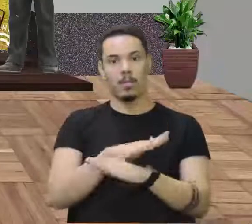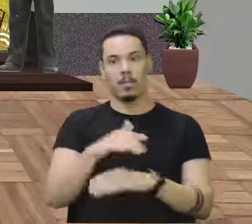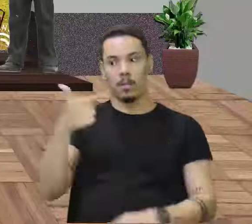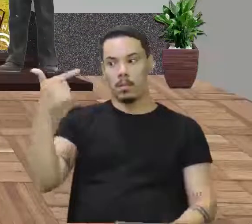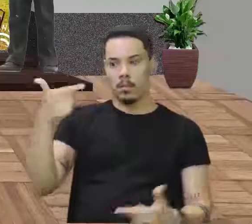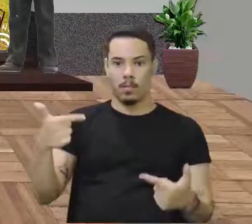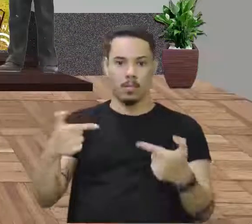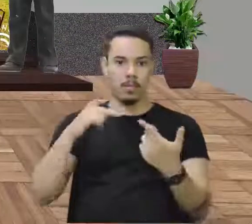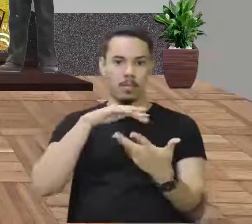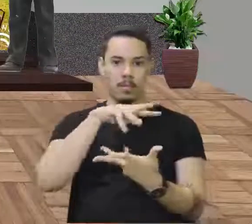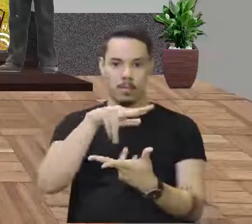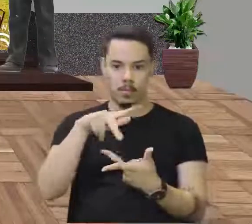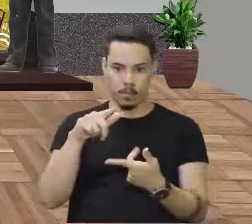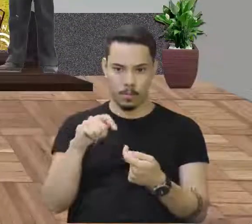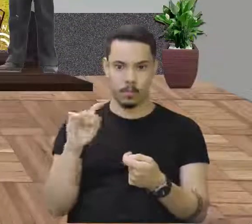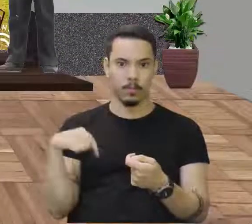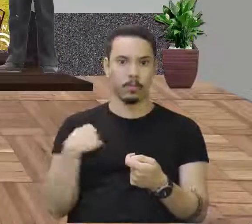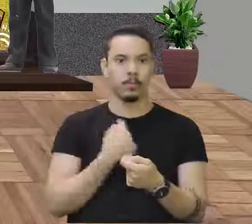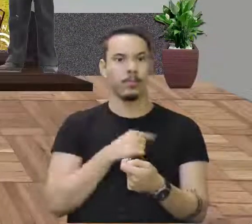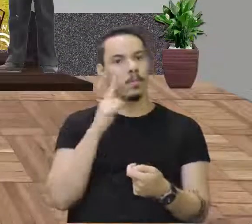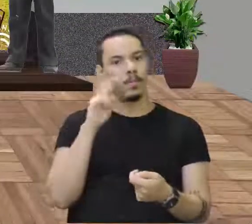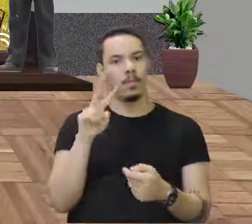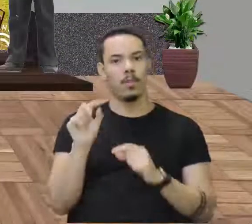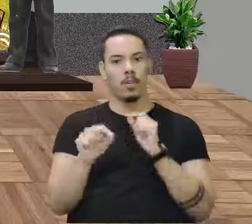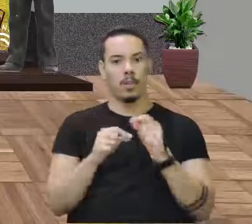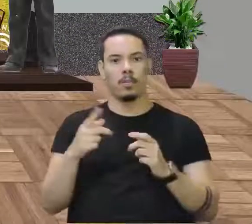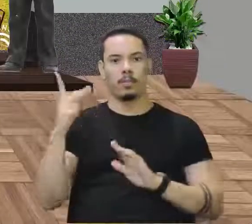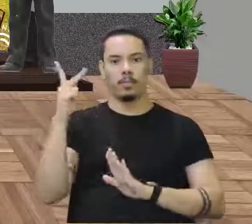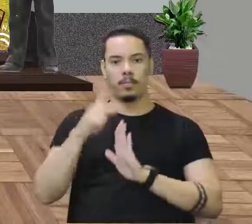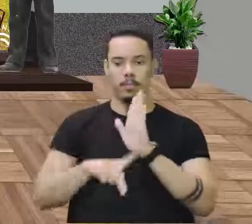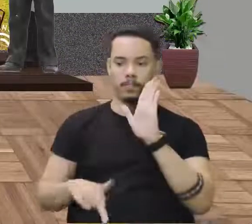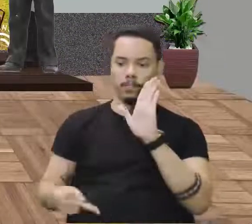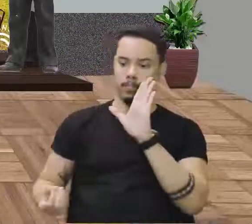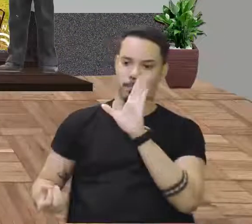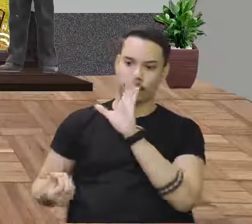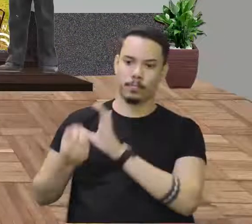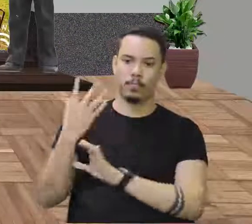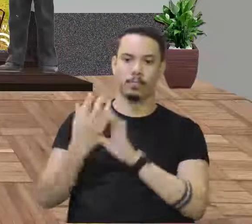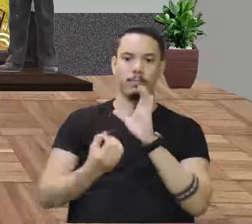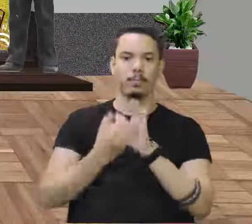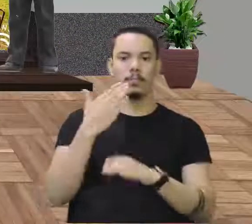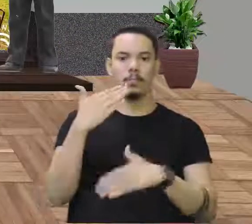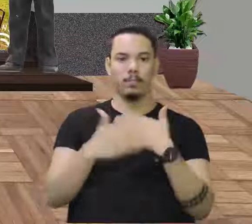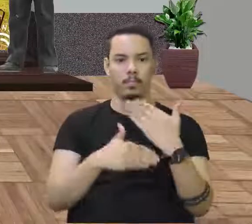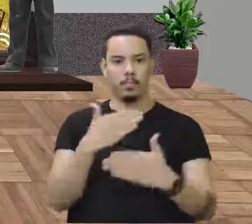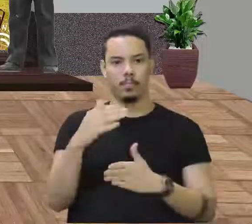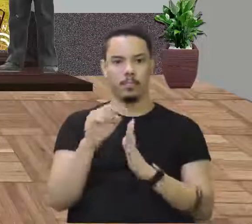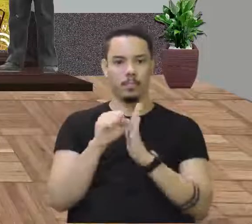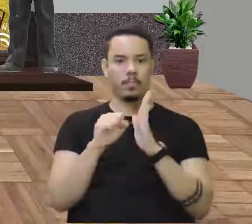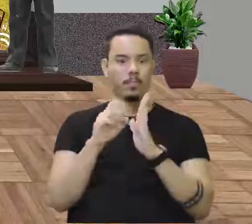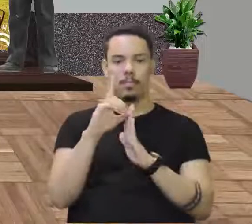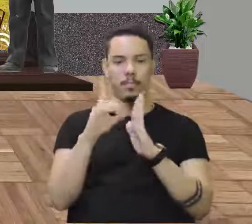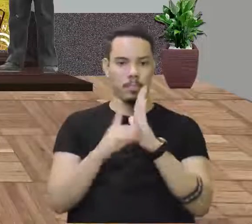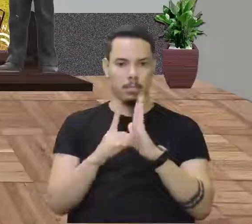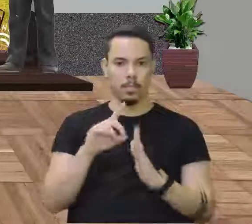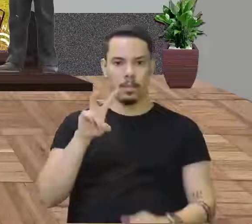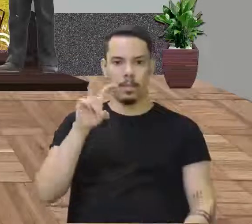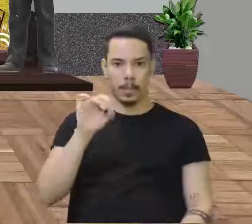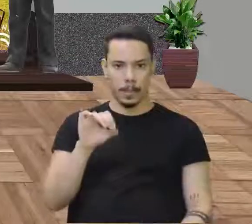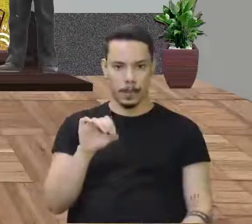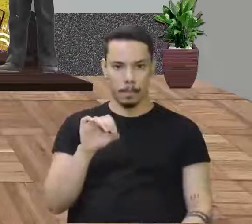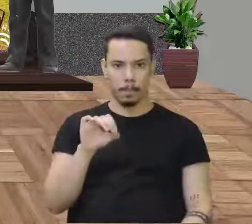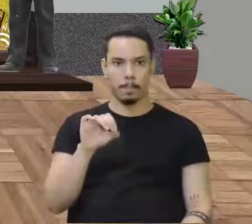também. Aí nós vamos ver os projetos que vão surgir depois. Na década de 50, surge